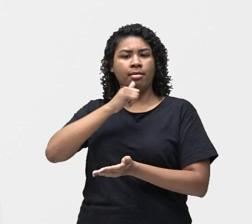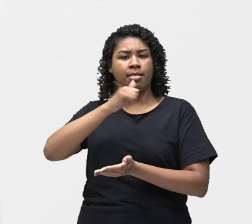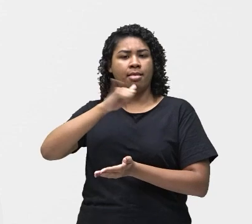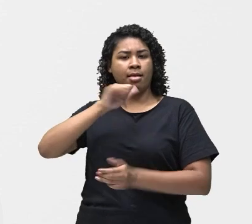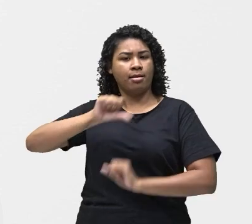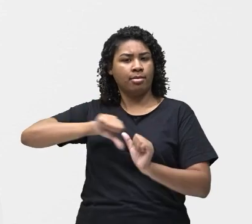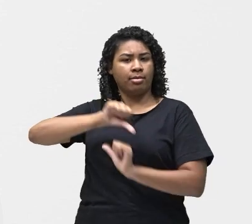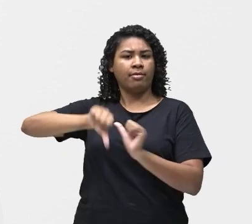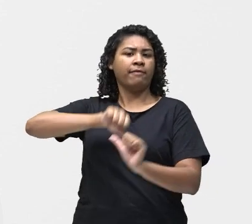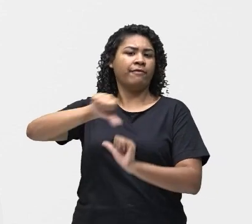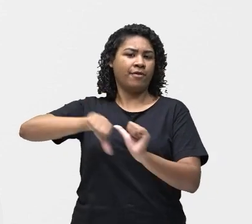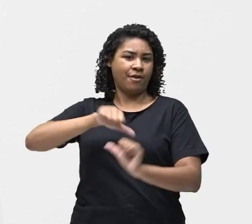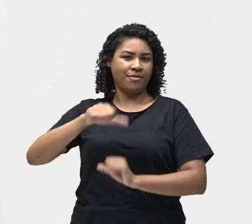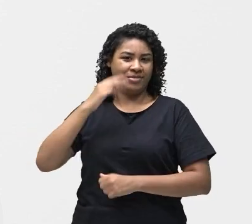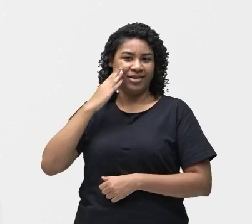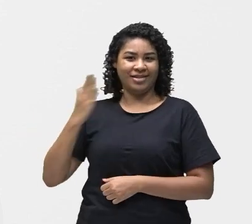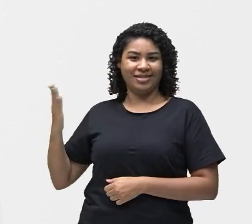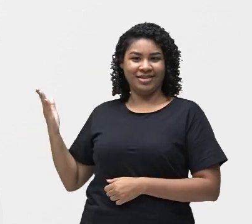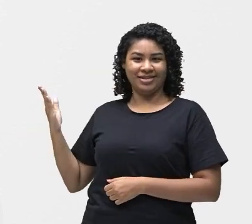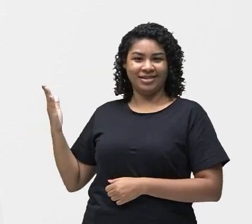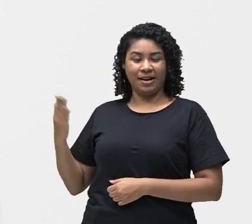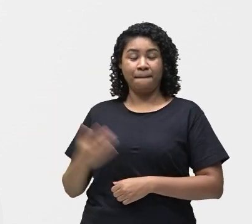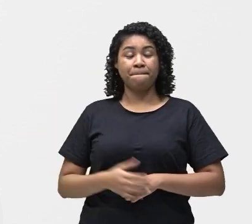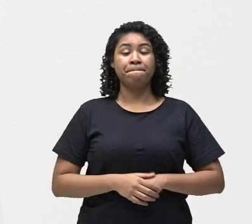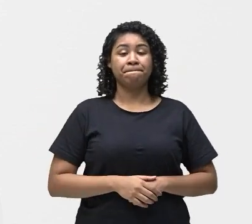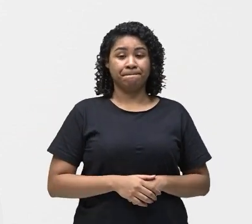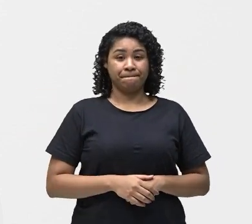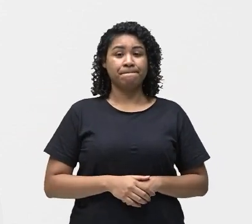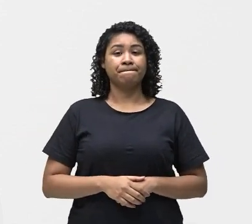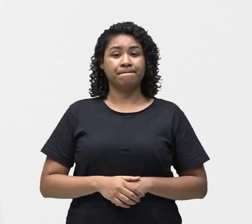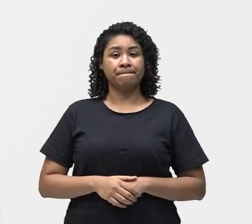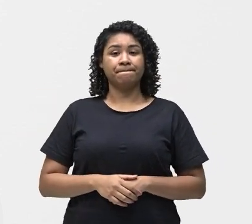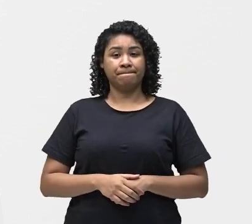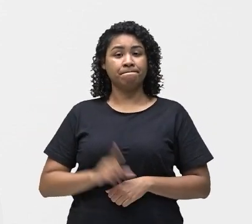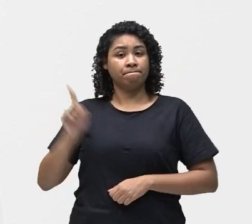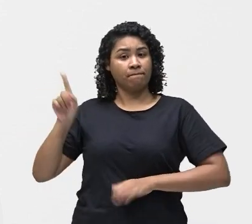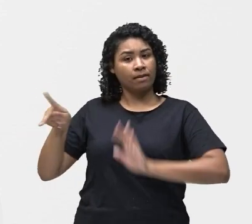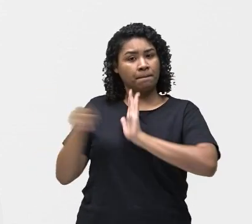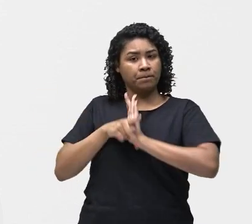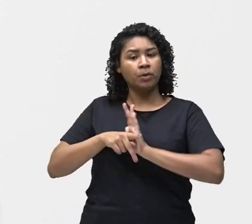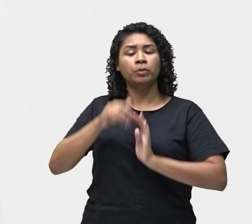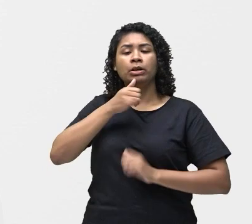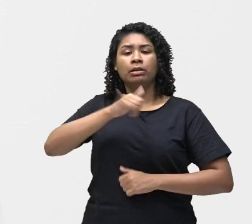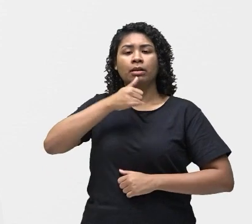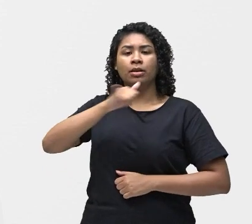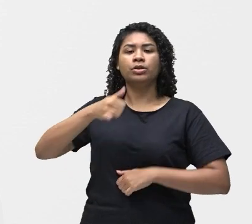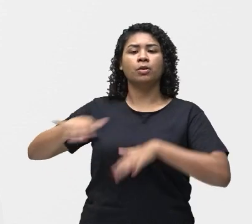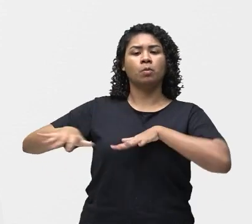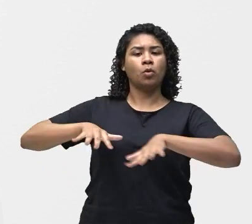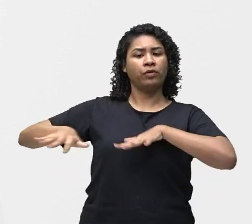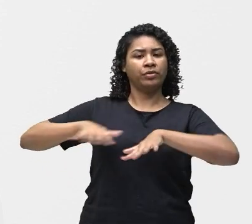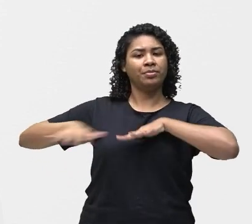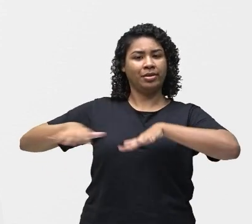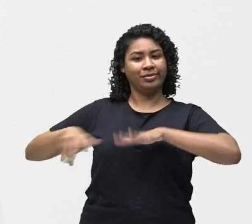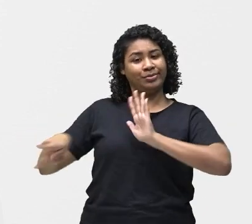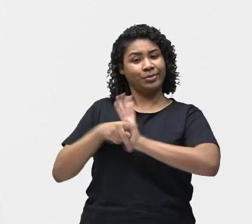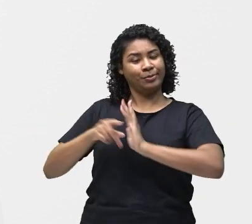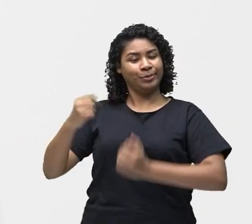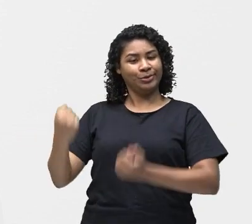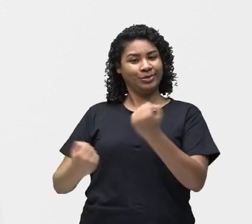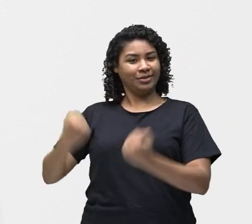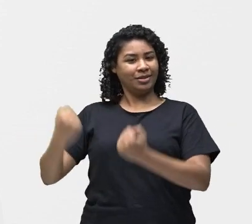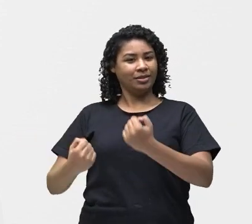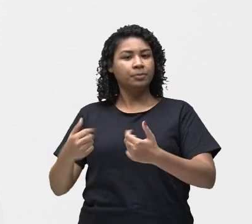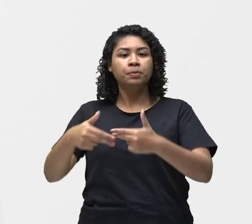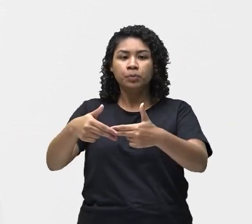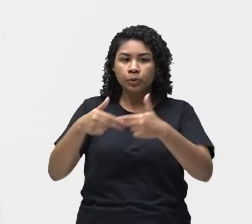química em energia mecânica energia de movimento do automóvel tá então é por isso né